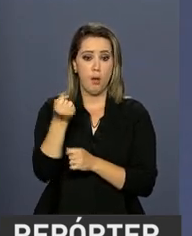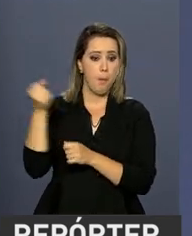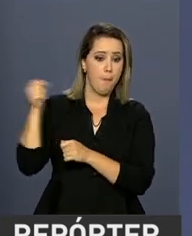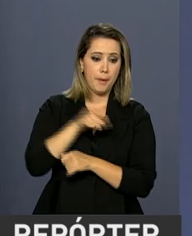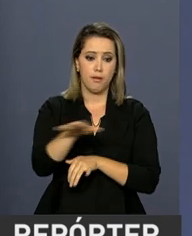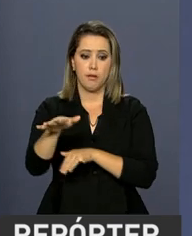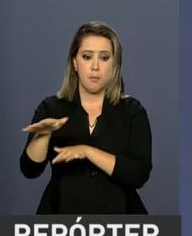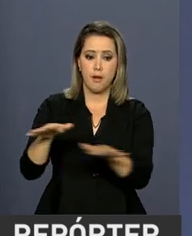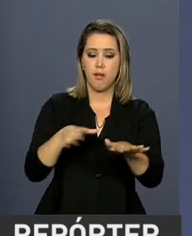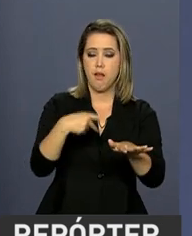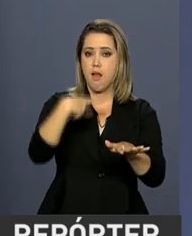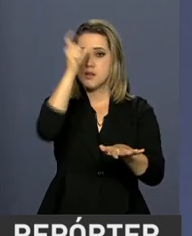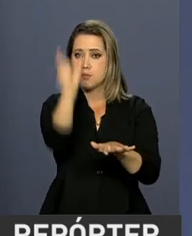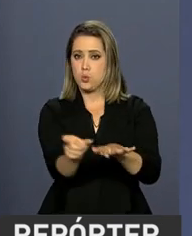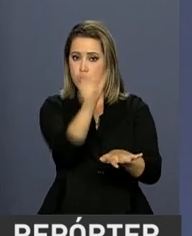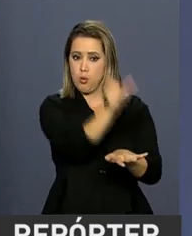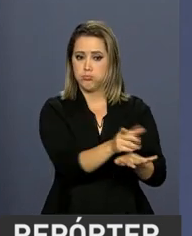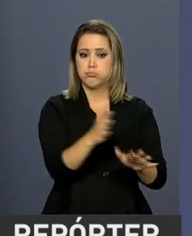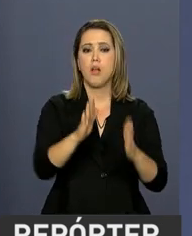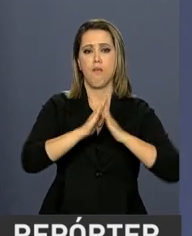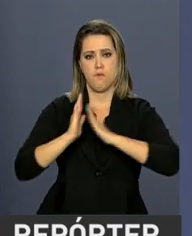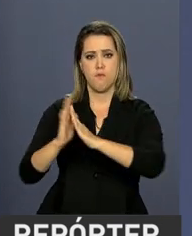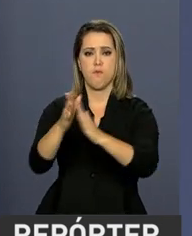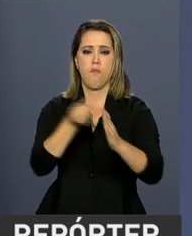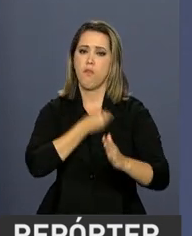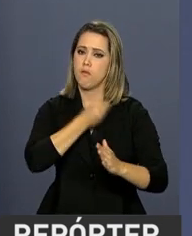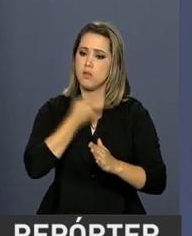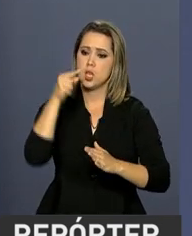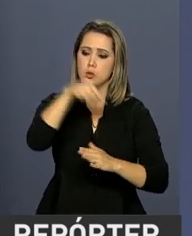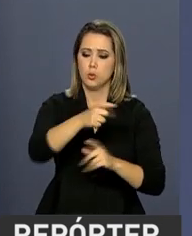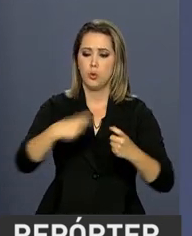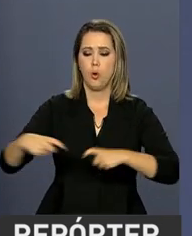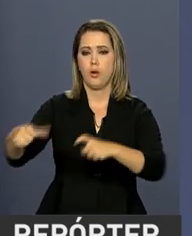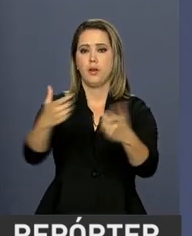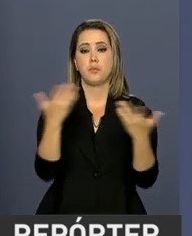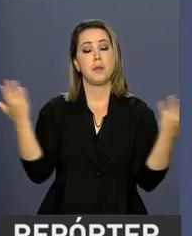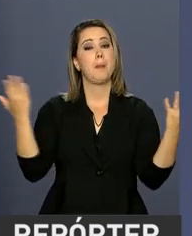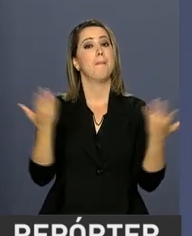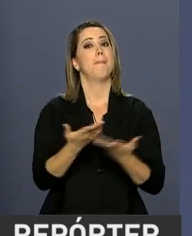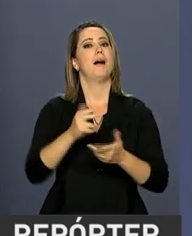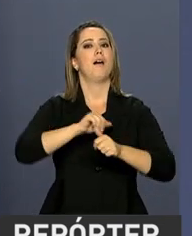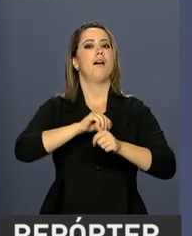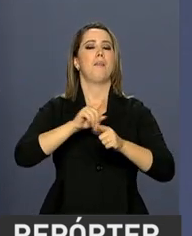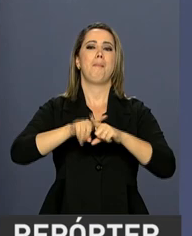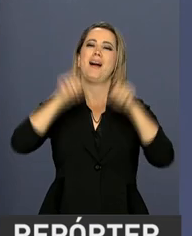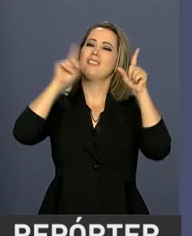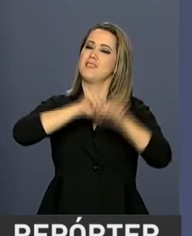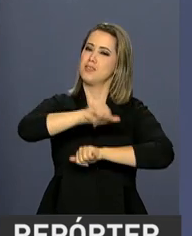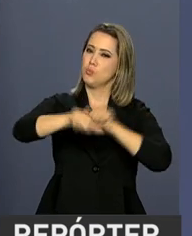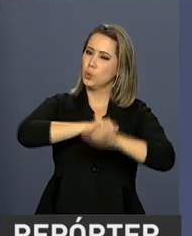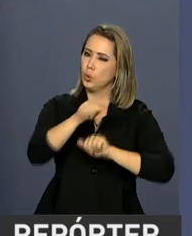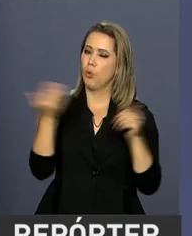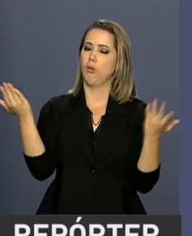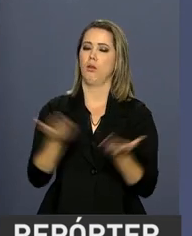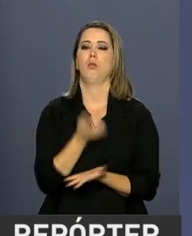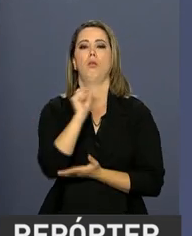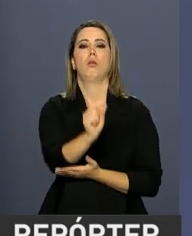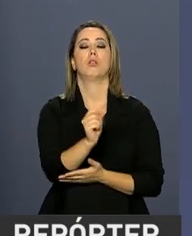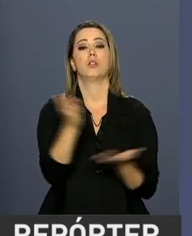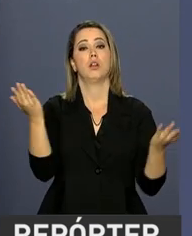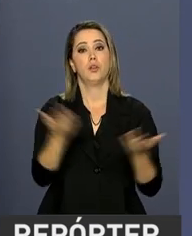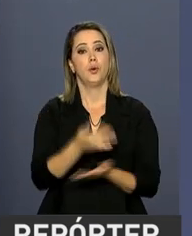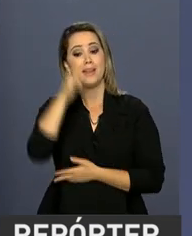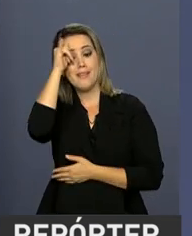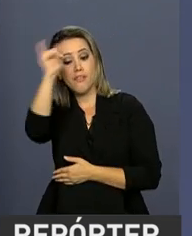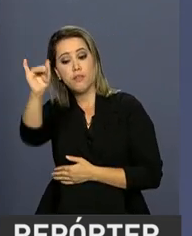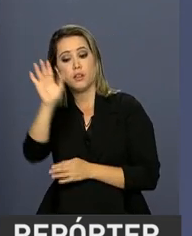áreas acabaram sendo ocupadas naquele momento. O momento atual é o momento que exige a exatamente